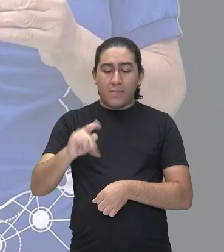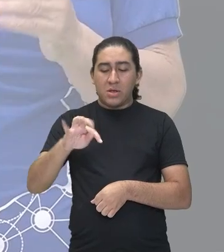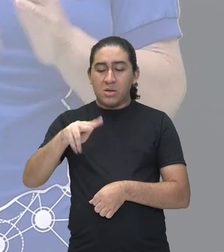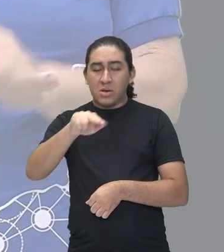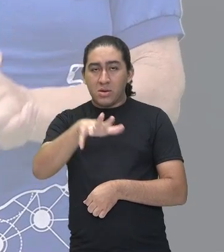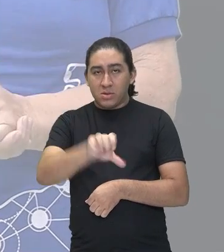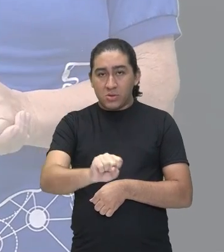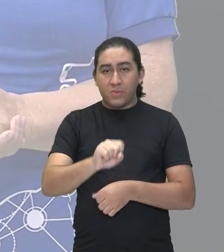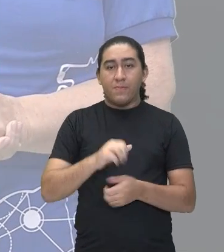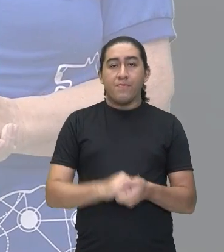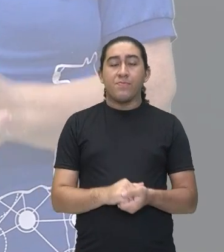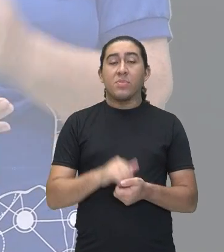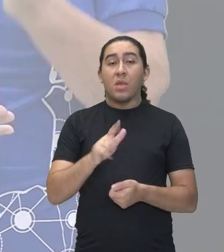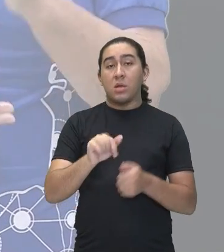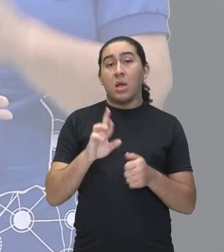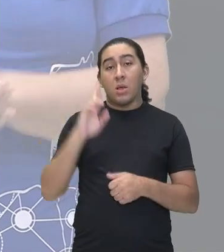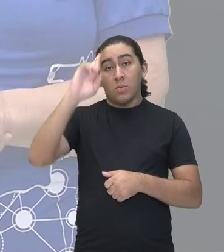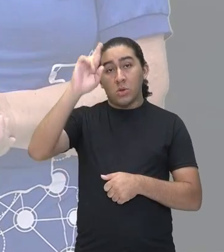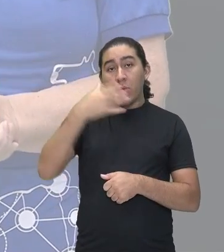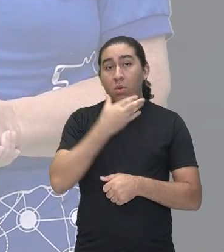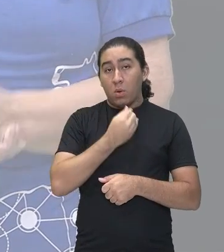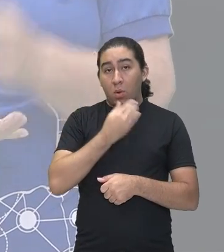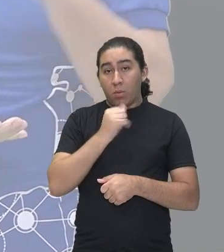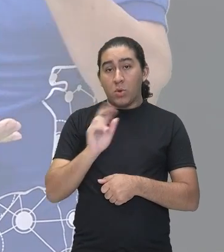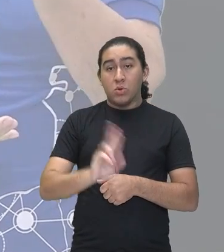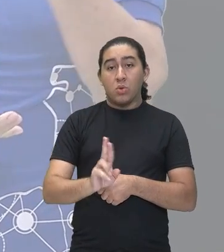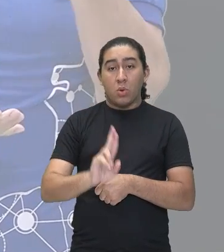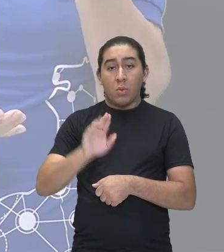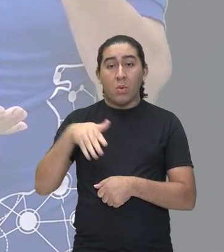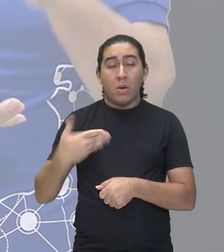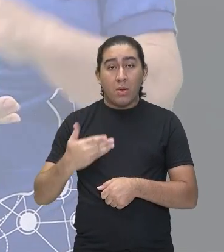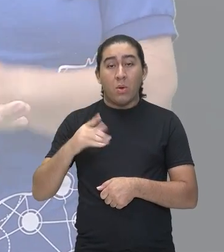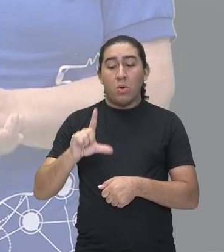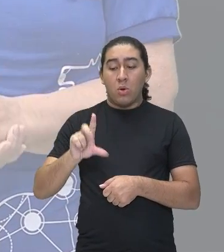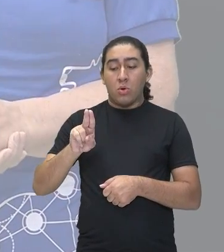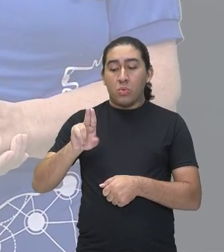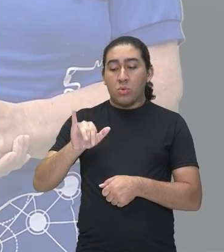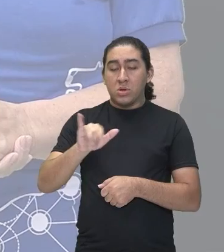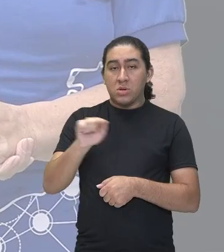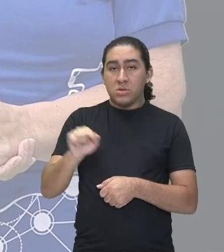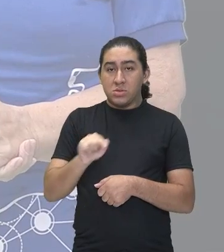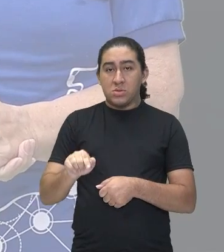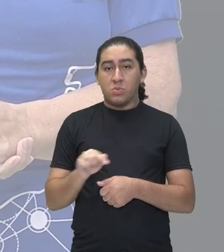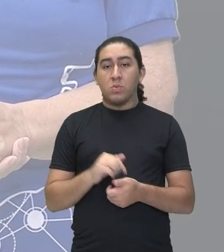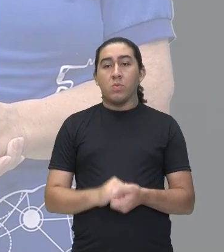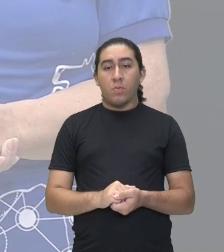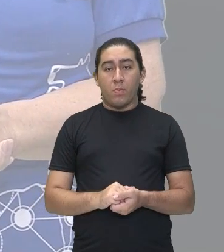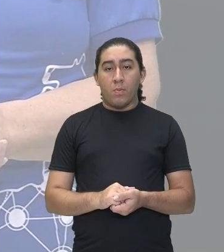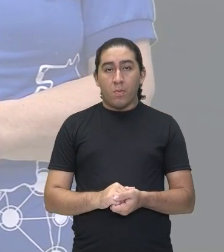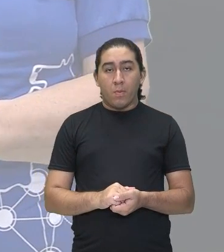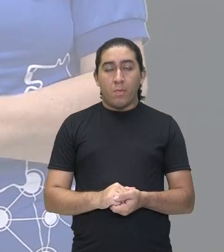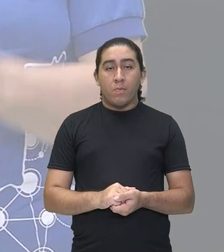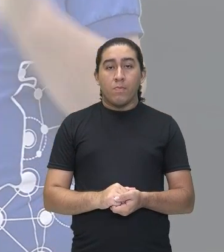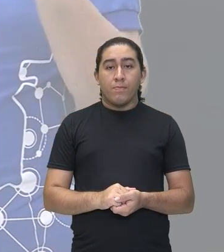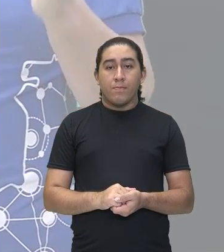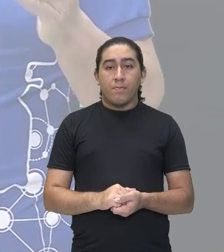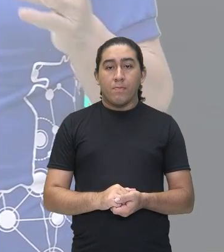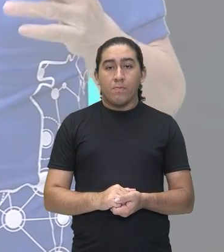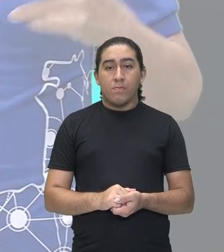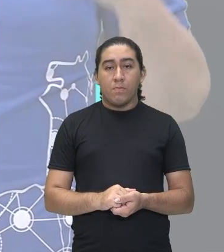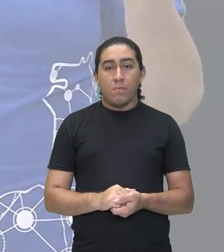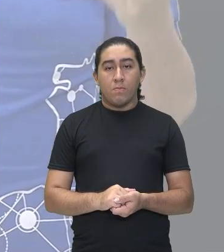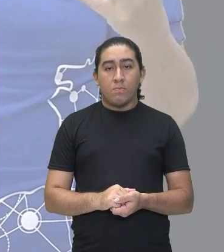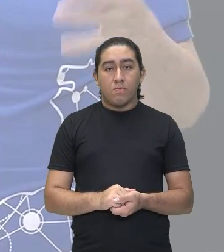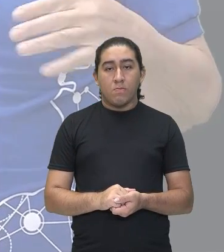Esse era liderado por Luiz de Cunha Menezes, da Cunha Menezes.